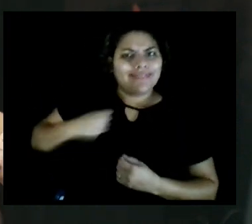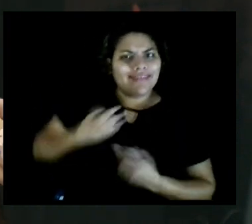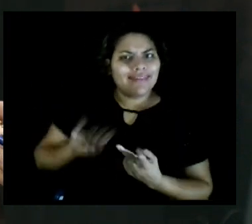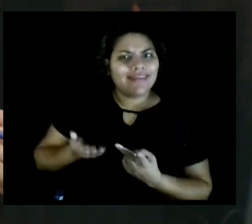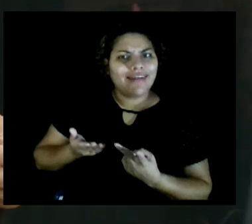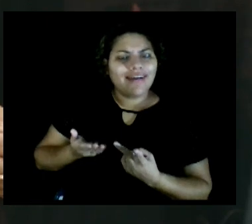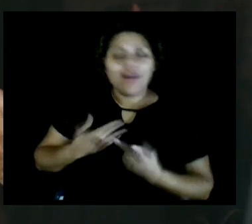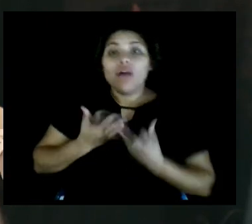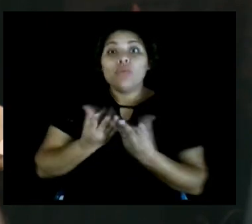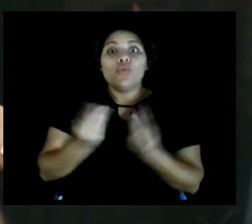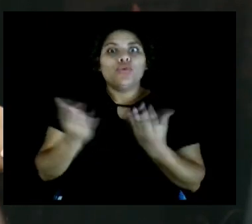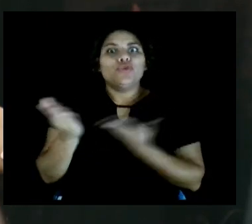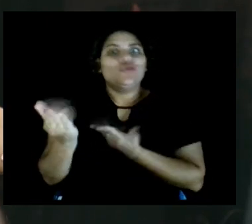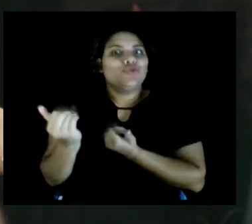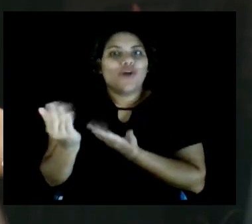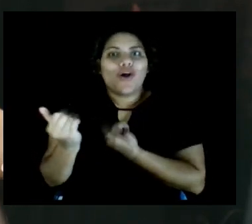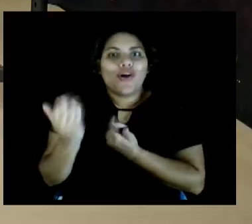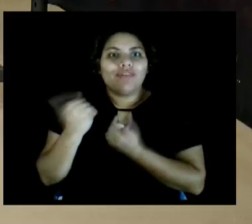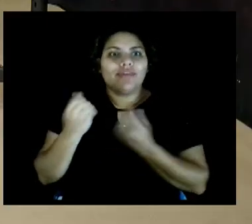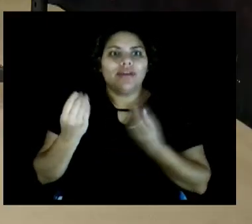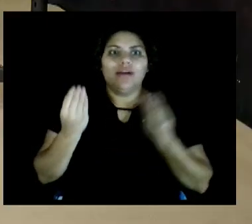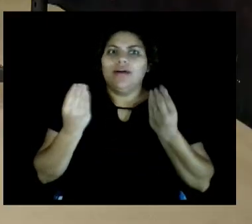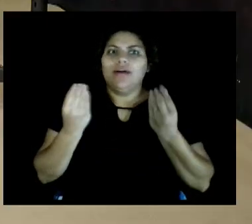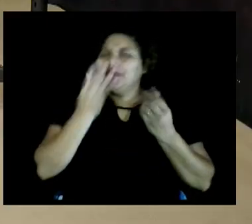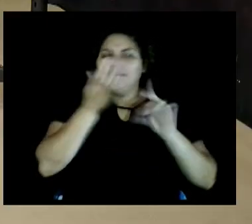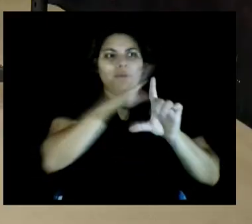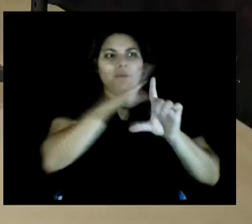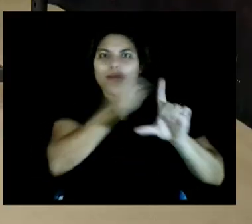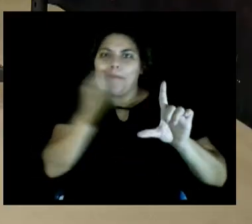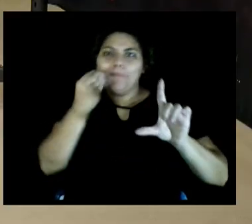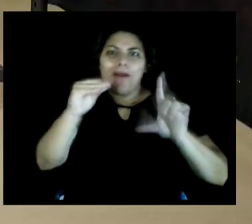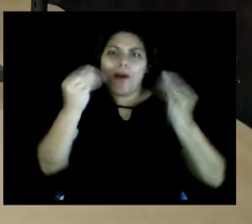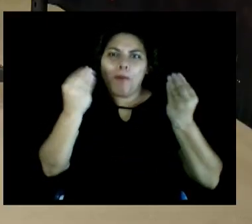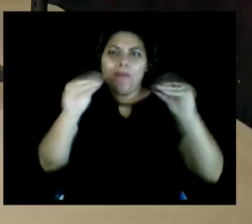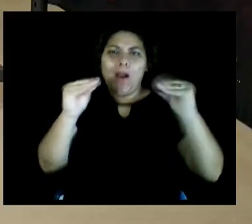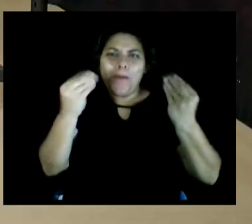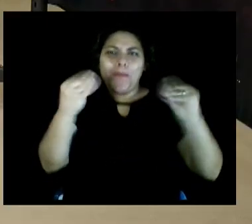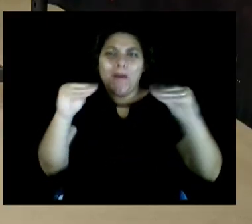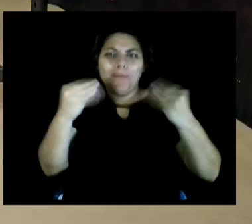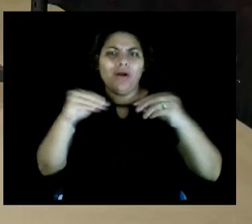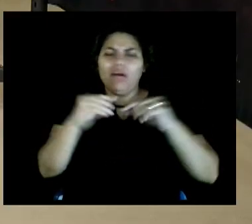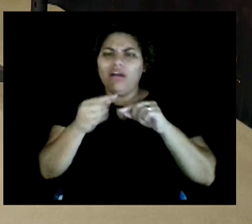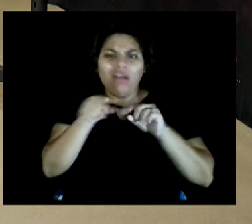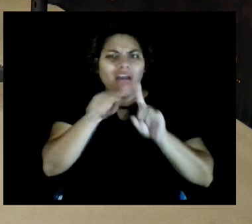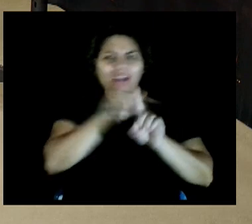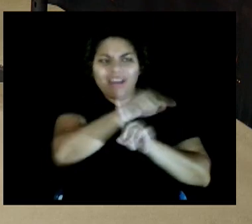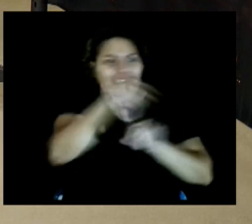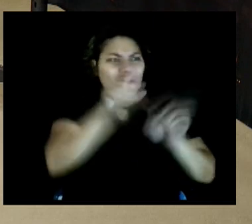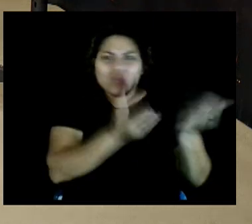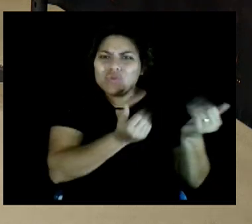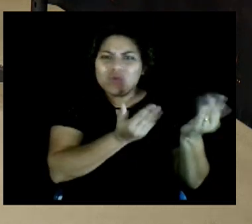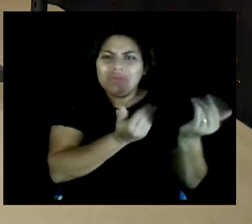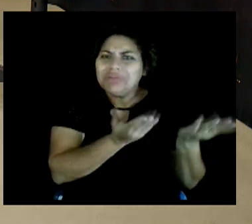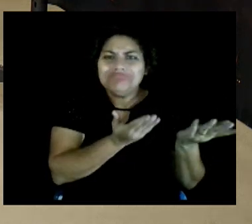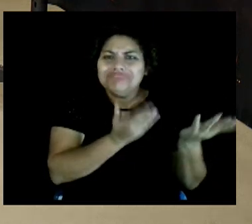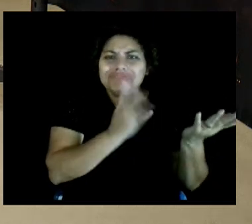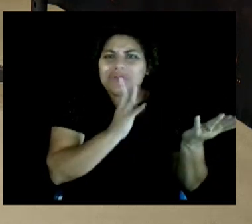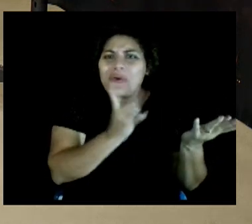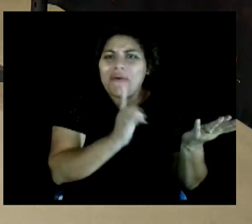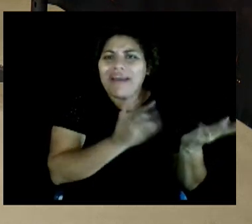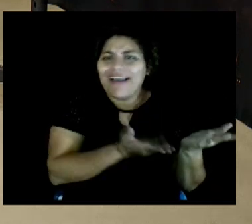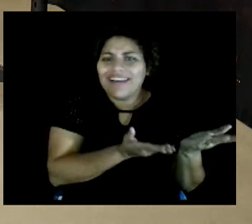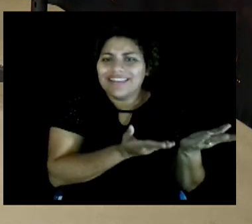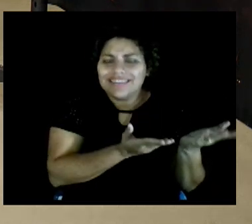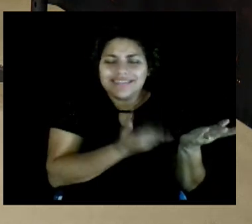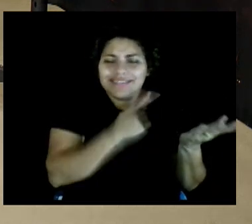publicando coisas que eles nem sabem como aconteceram, né? Voltando no tempo com videogame, voltando no tempo